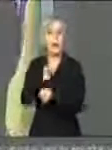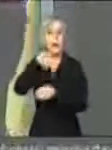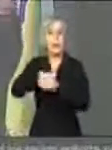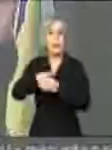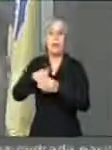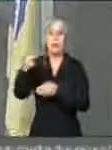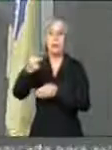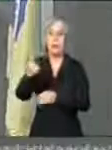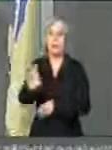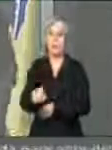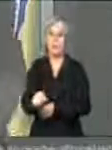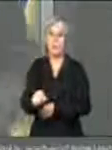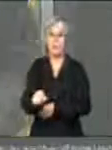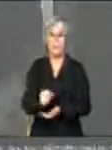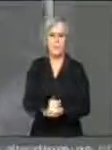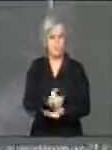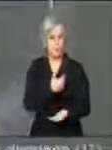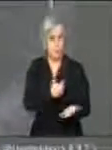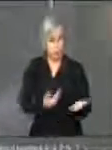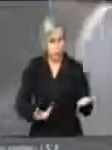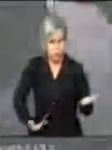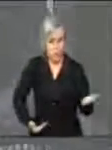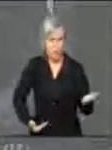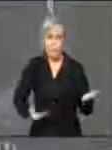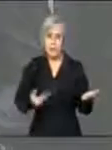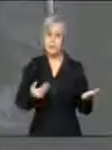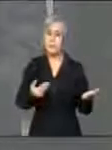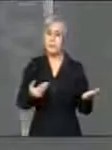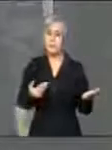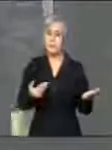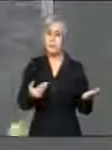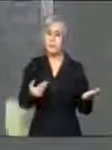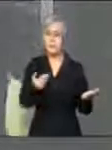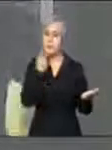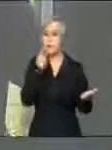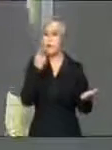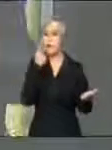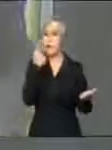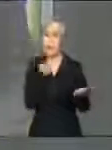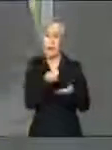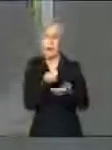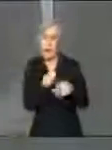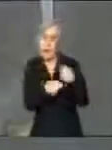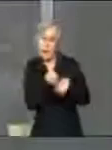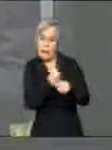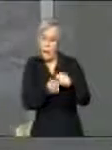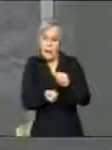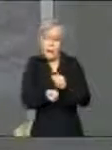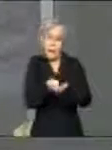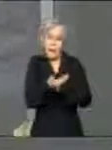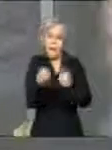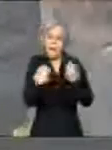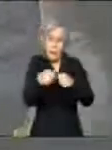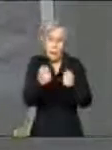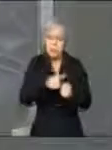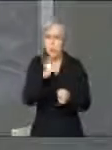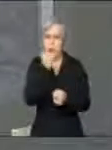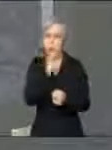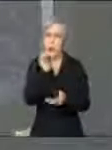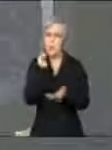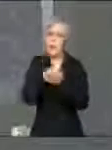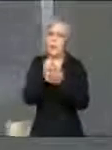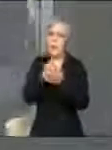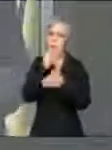O argumento do governo, líder Embaçaí, é de que as manobras foram necessárias para pagar